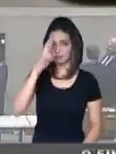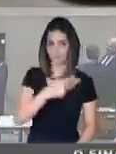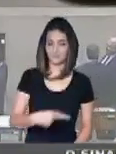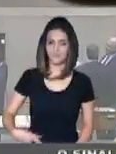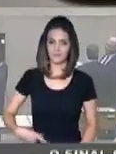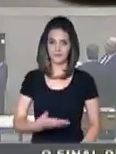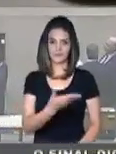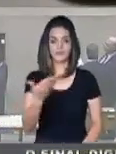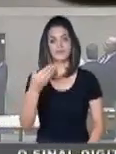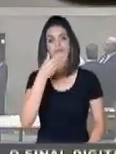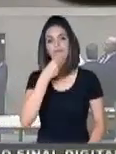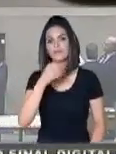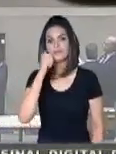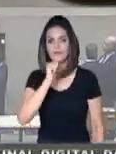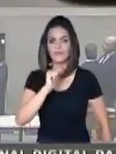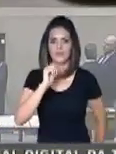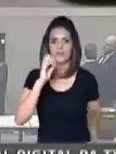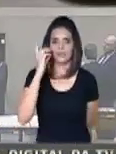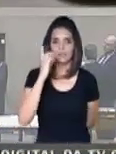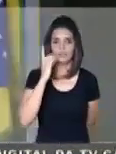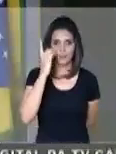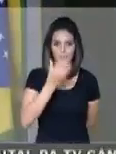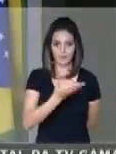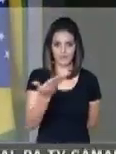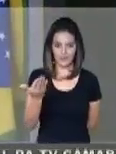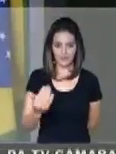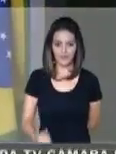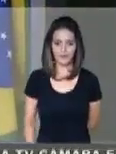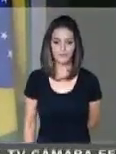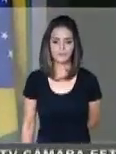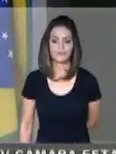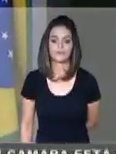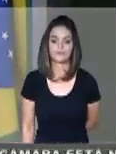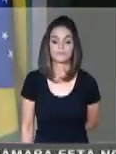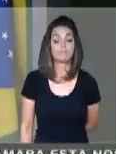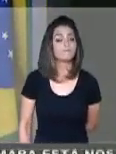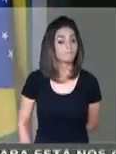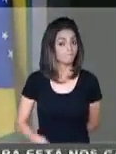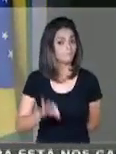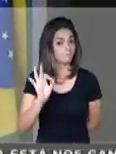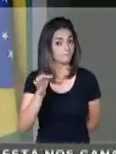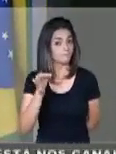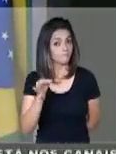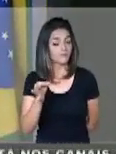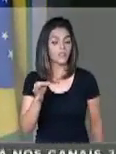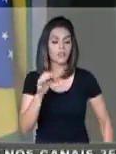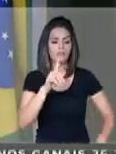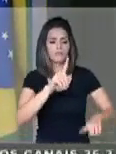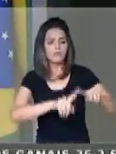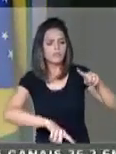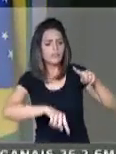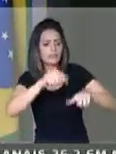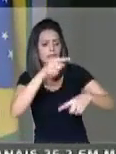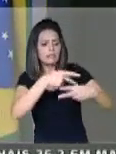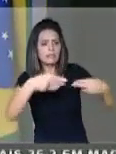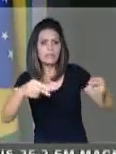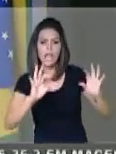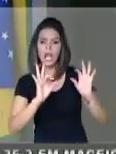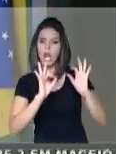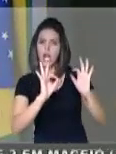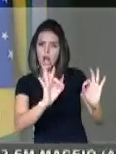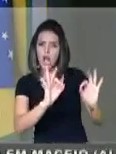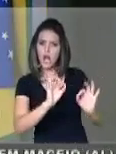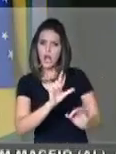deputados, de fato, essa questão de itens de luxo é uma coisa